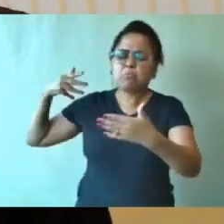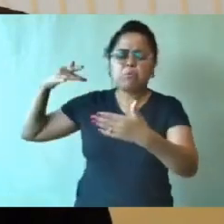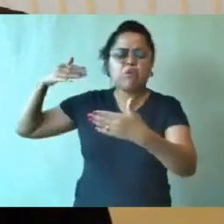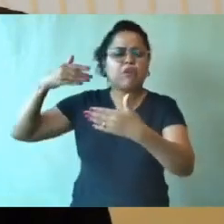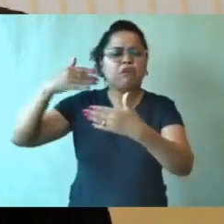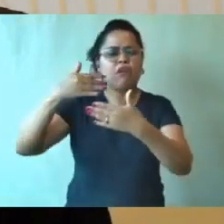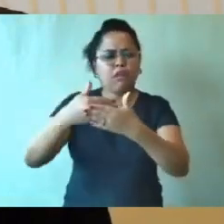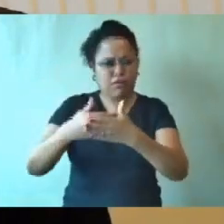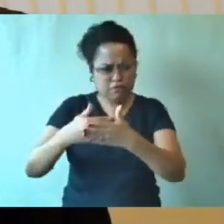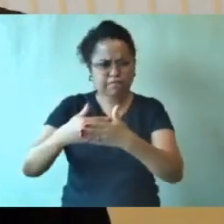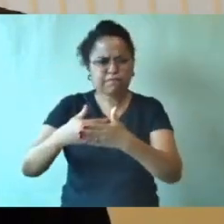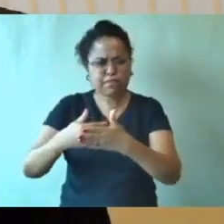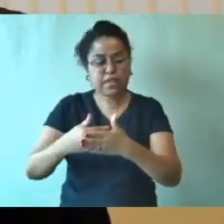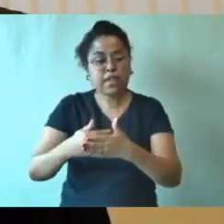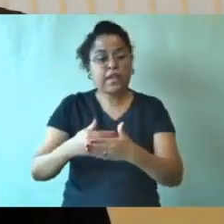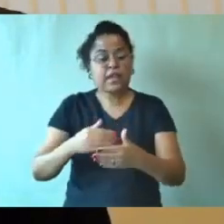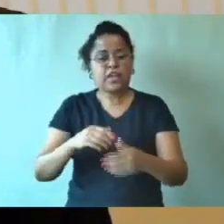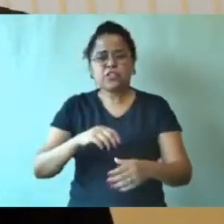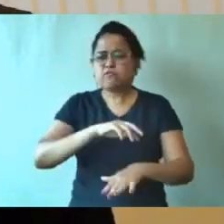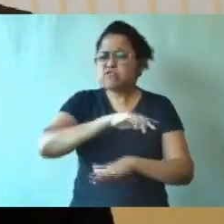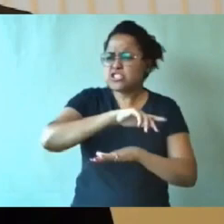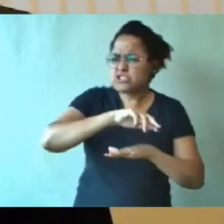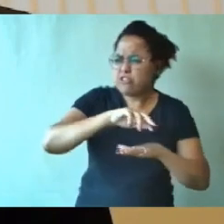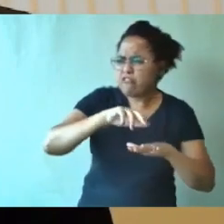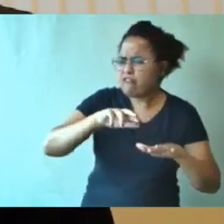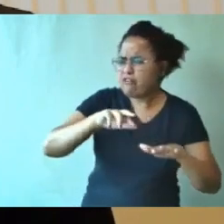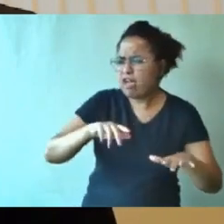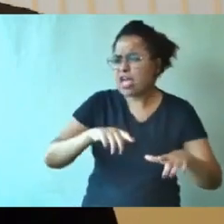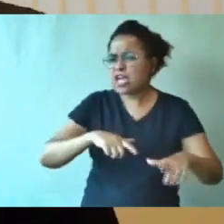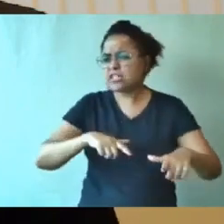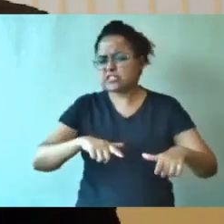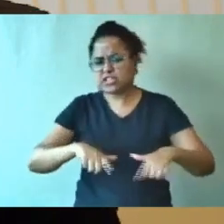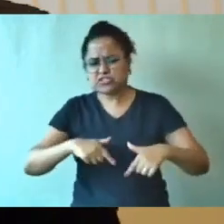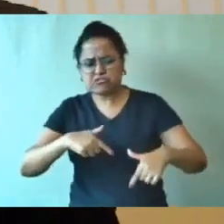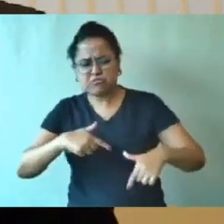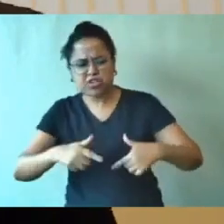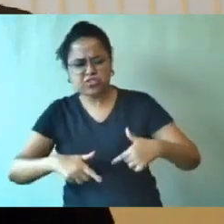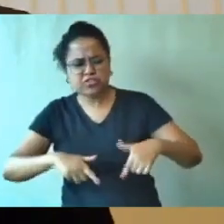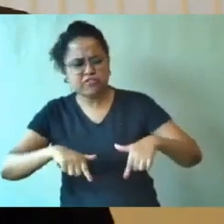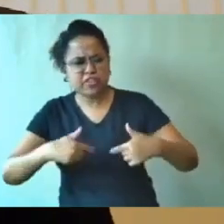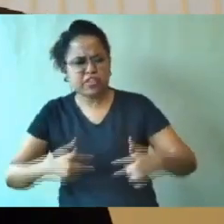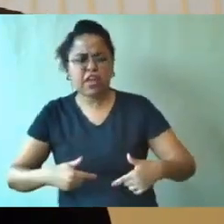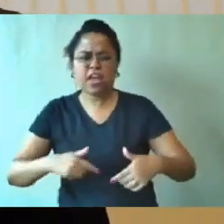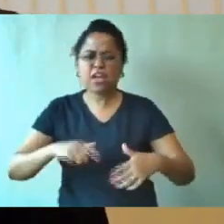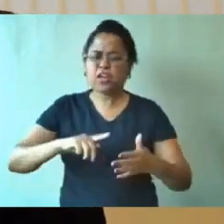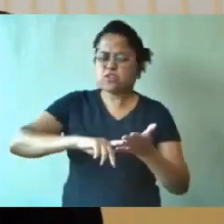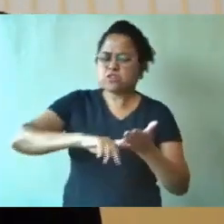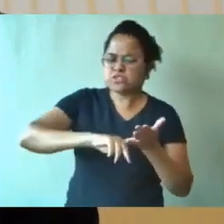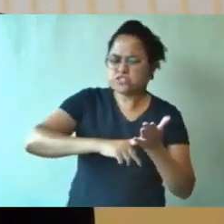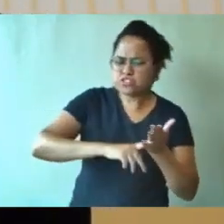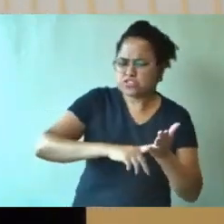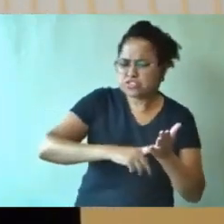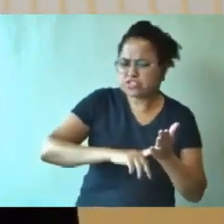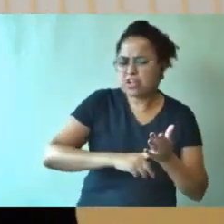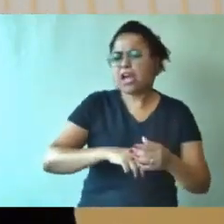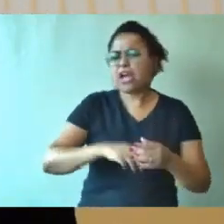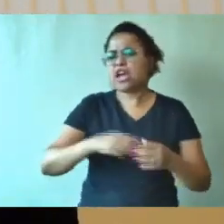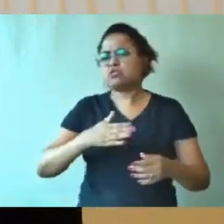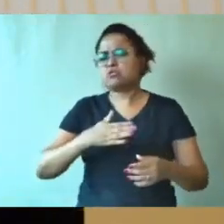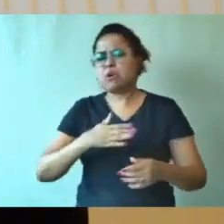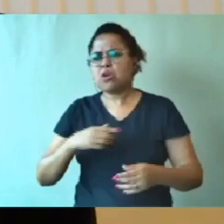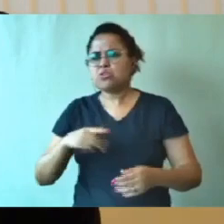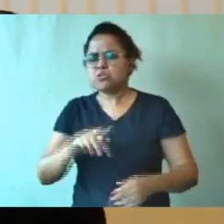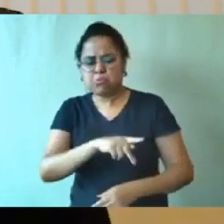participamos de diversas atividades classistas. Fui presidente do Sindicato Intermunicipal, estou presidente do Sintran, sou